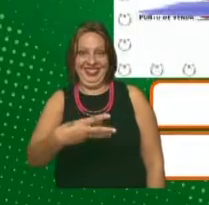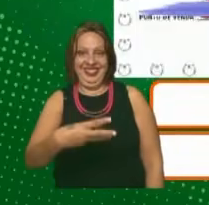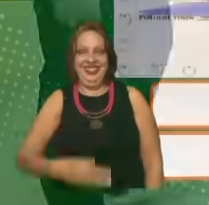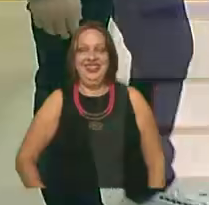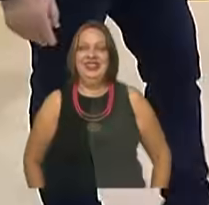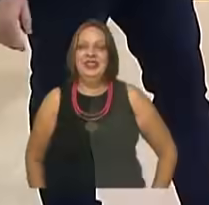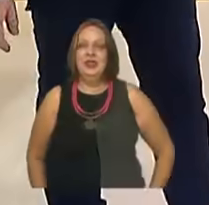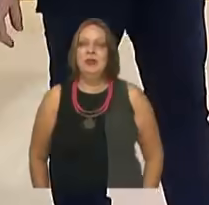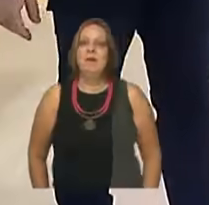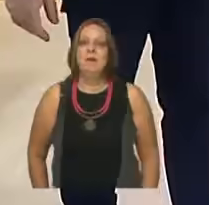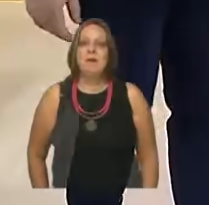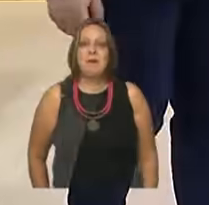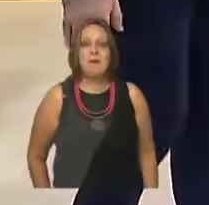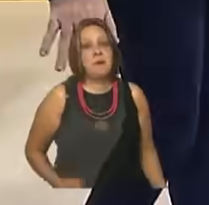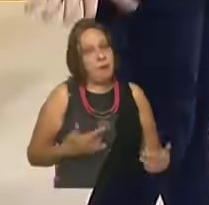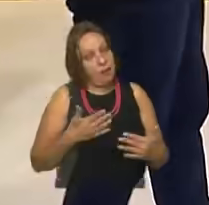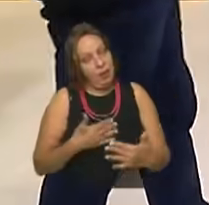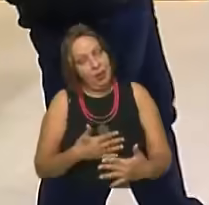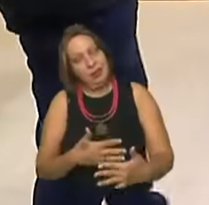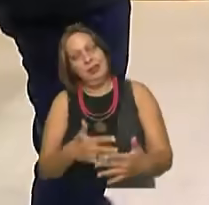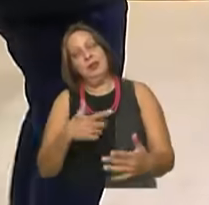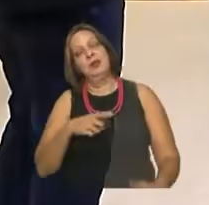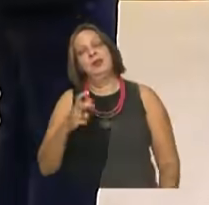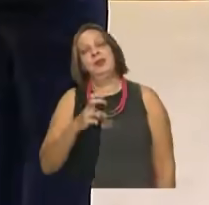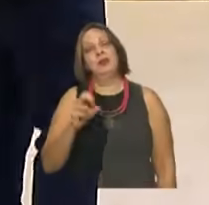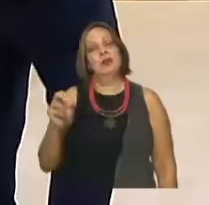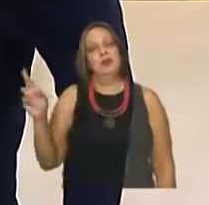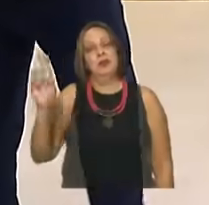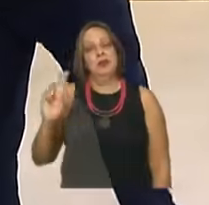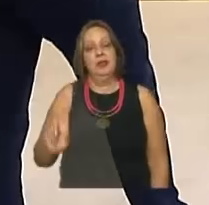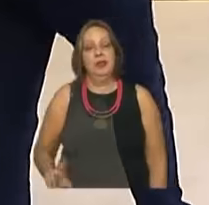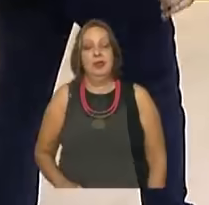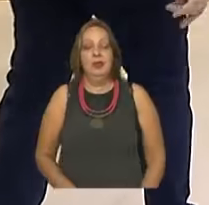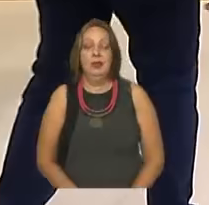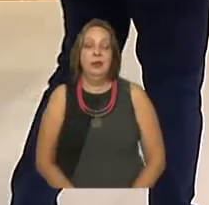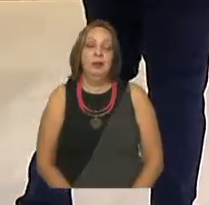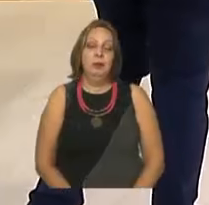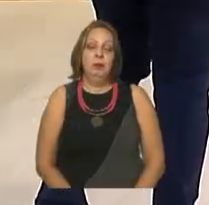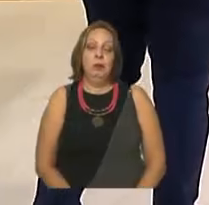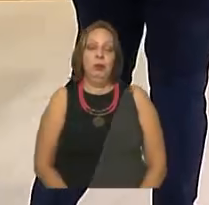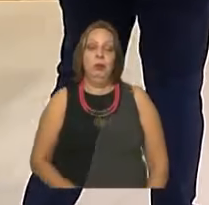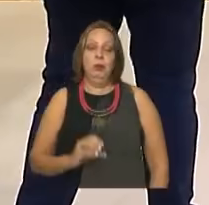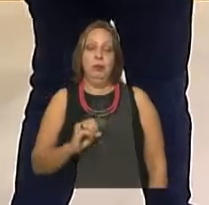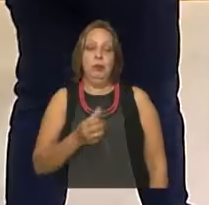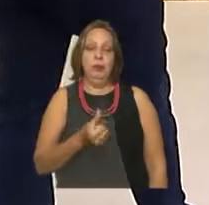300673. Bom demais, vamos seguir premiando com 500 reais. Olha lá, na tela,